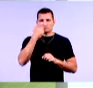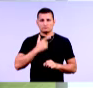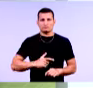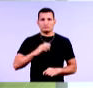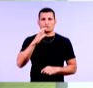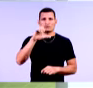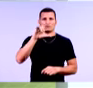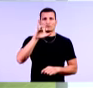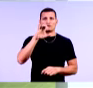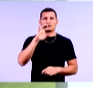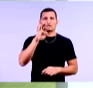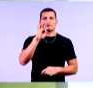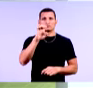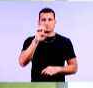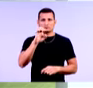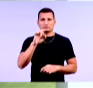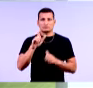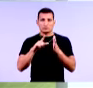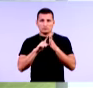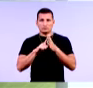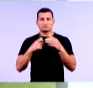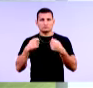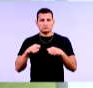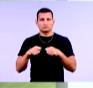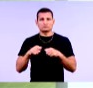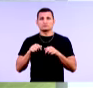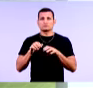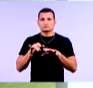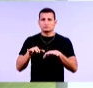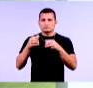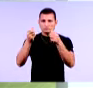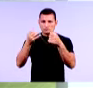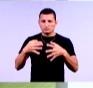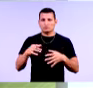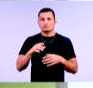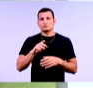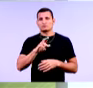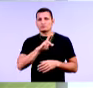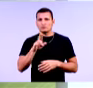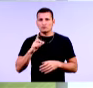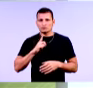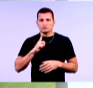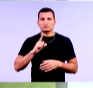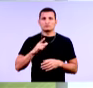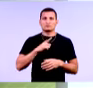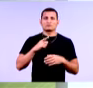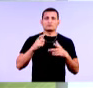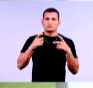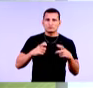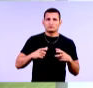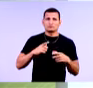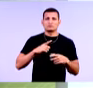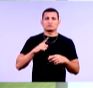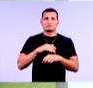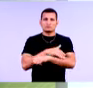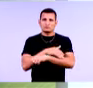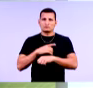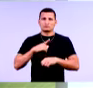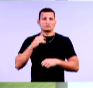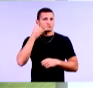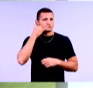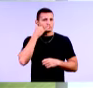loja, para eu fazer o sistema na loja, preciso definir o que é um cliente. Então, um cliente é algo que tem nome, tem endereço, tem telefone, tem renda,